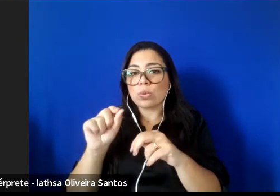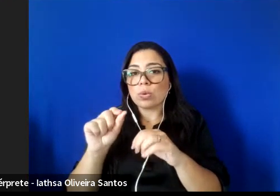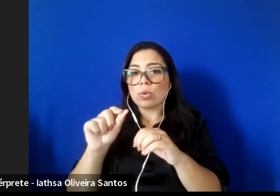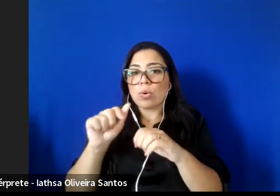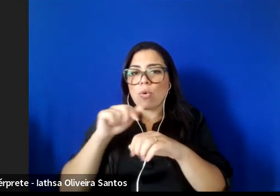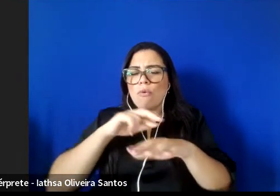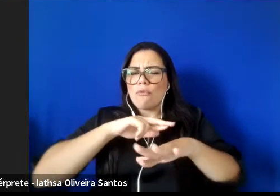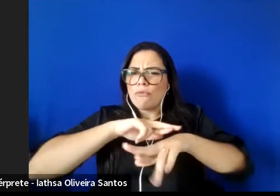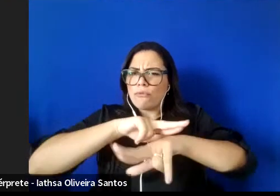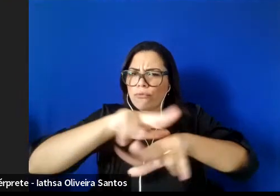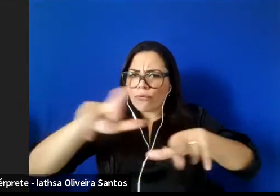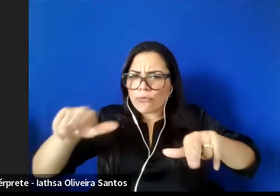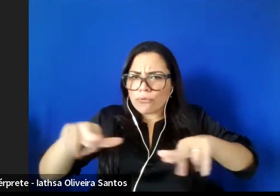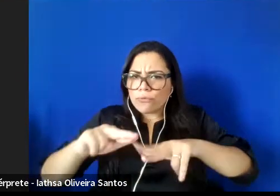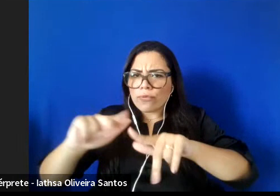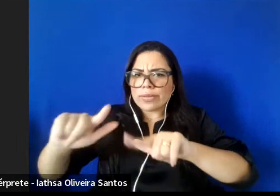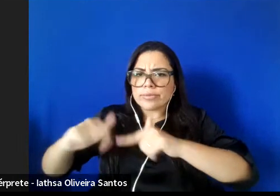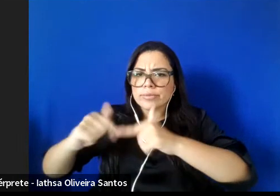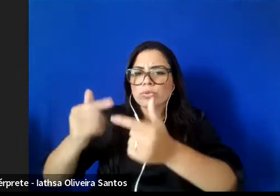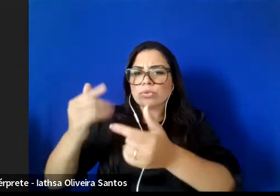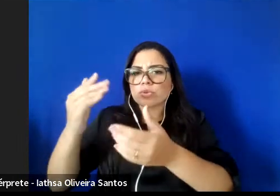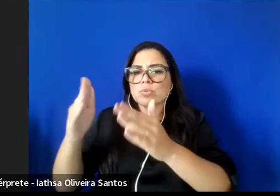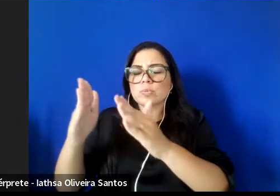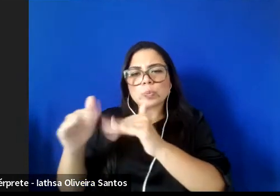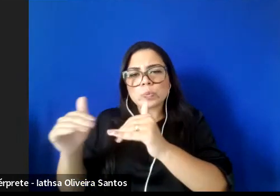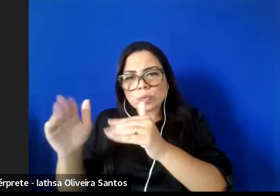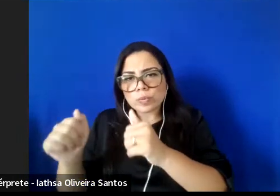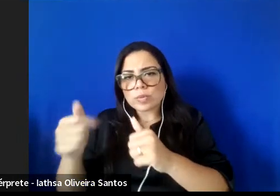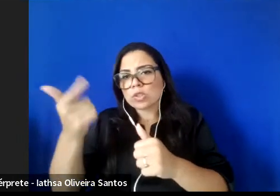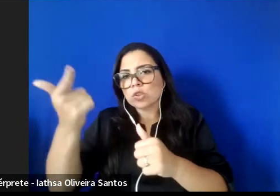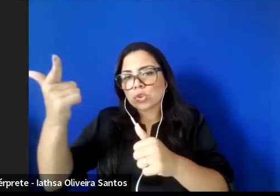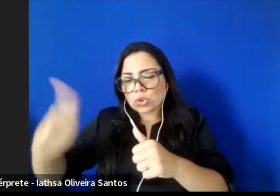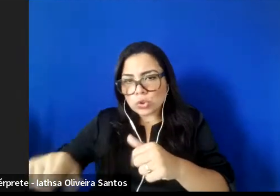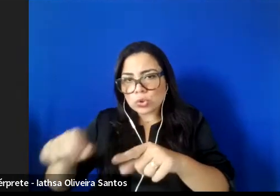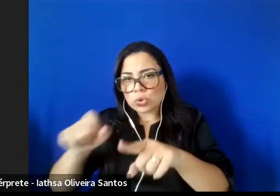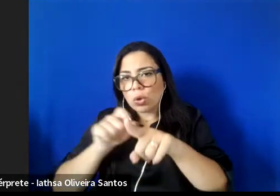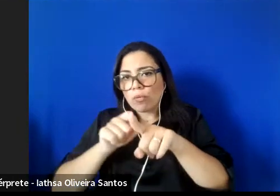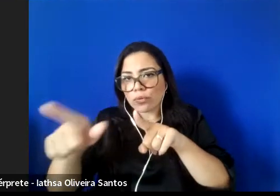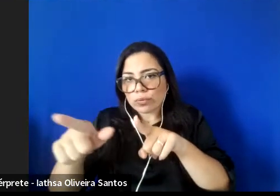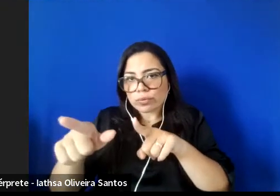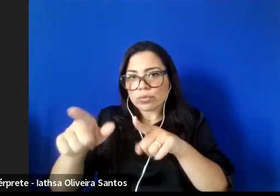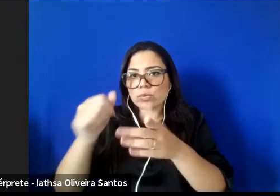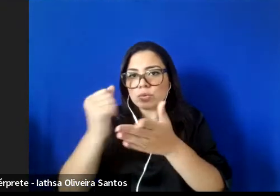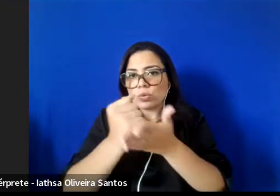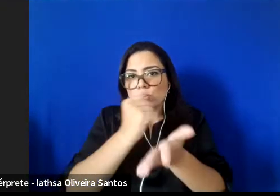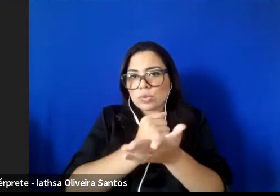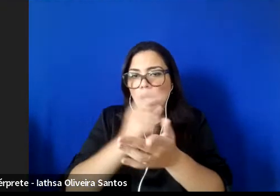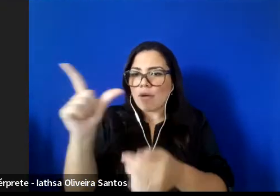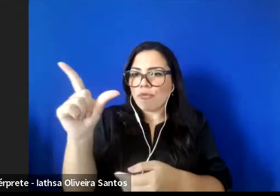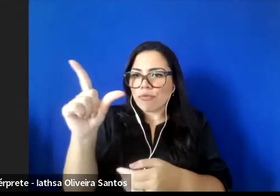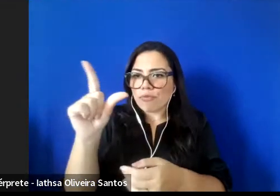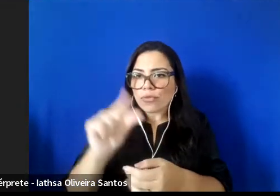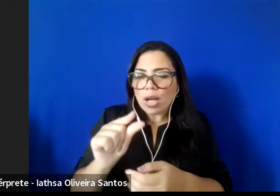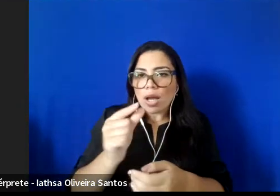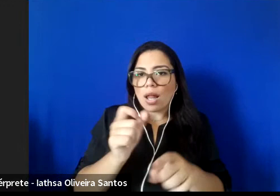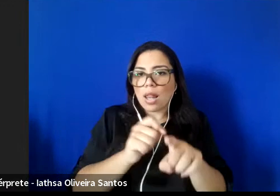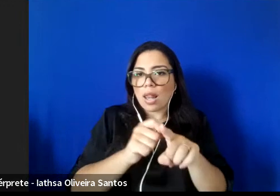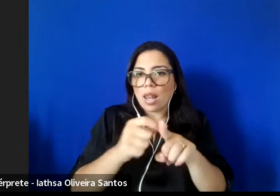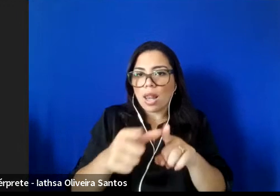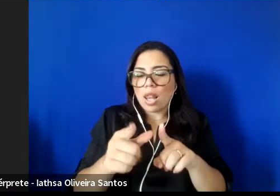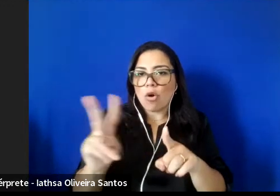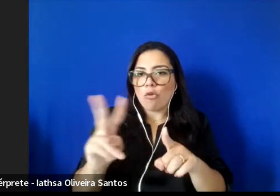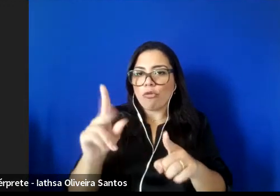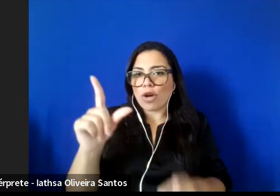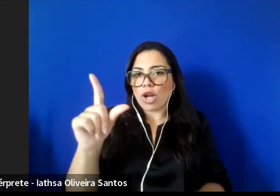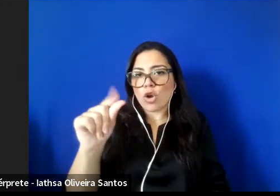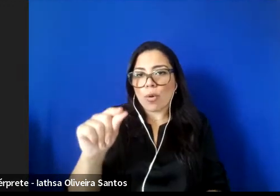de ações pedindo a revisão dos contratos de locação, seja reduzindo o aluguel, seja pedindo